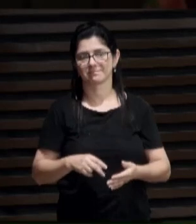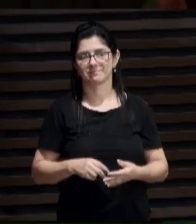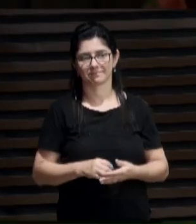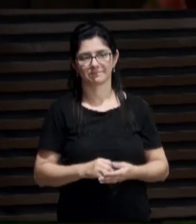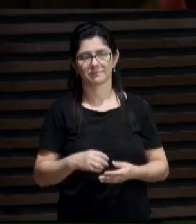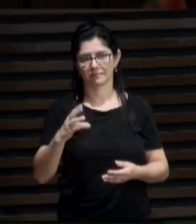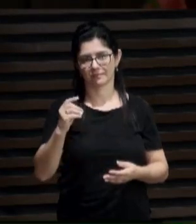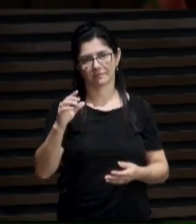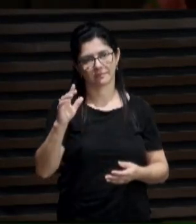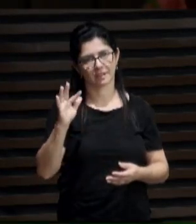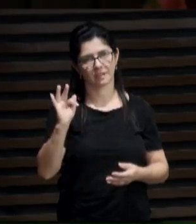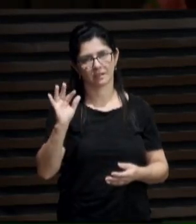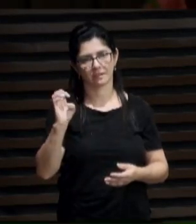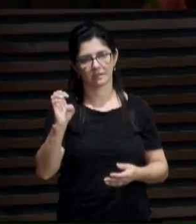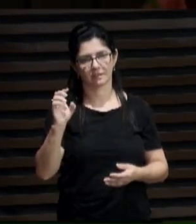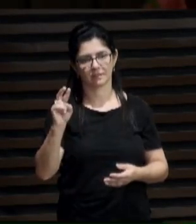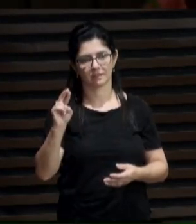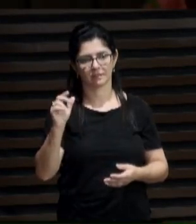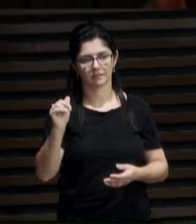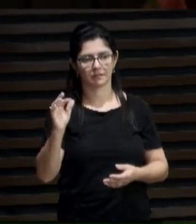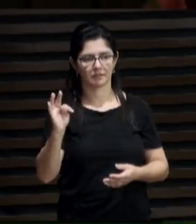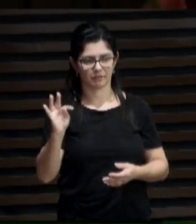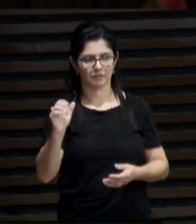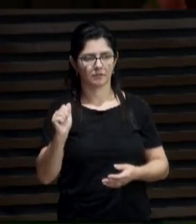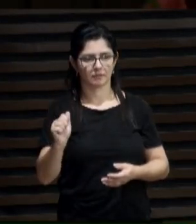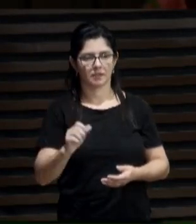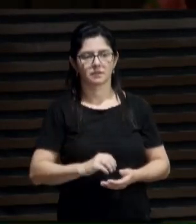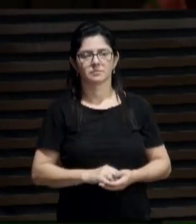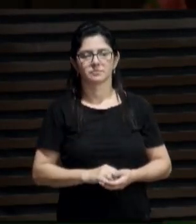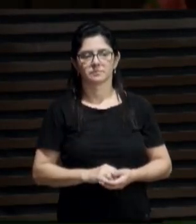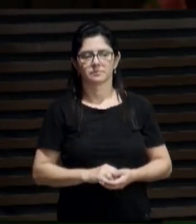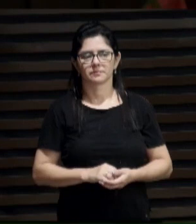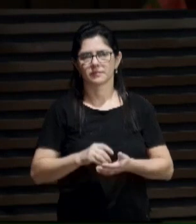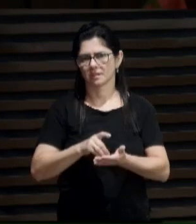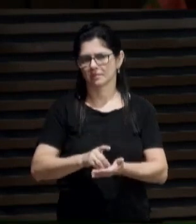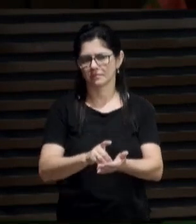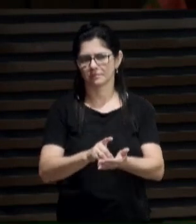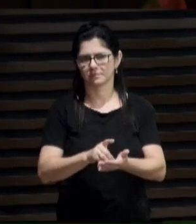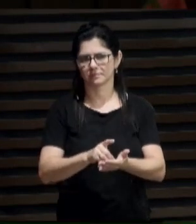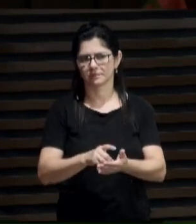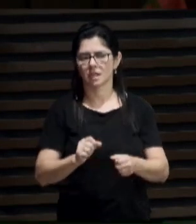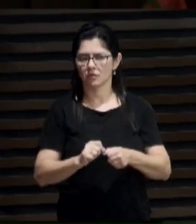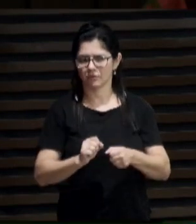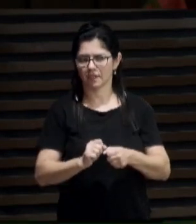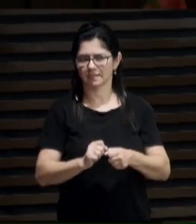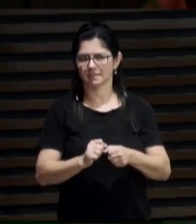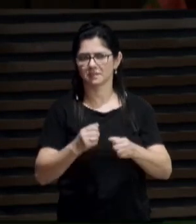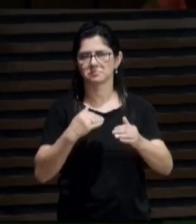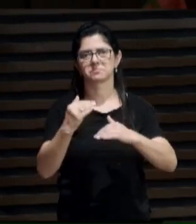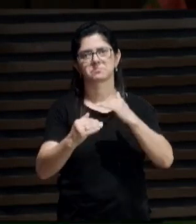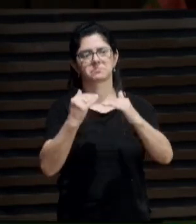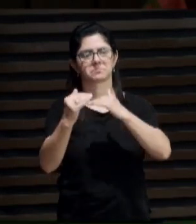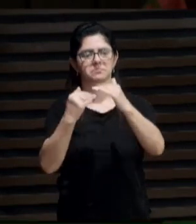povo, como diz Gênesis 12:1, e o fez crescer e multiplicar no Egito, e você encontra isso em Gênesis